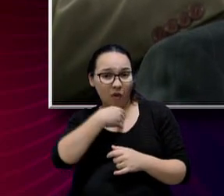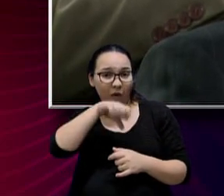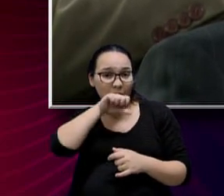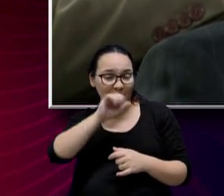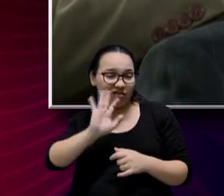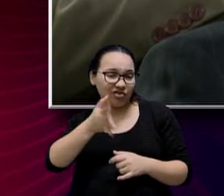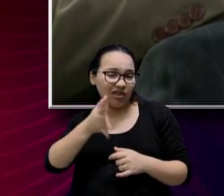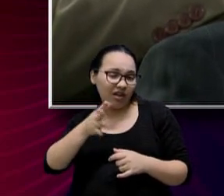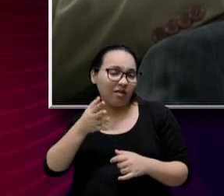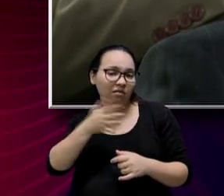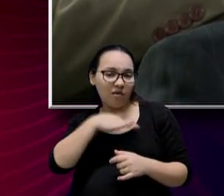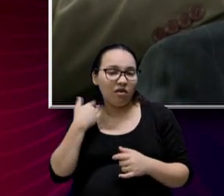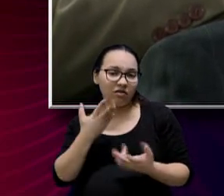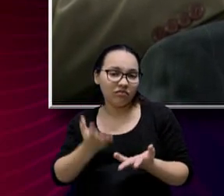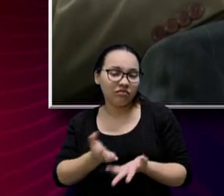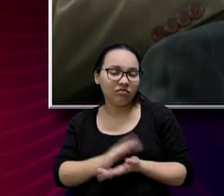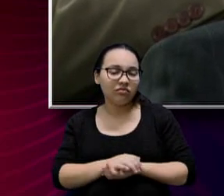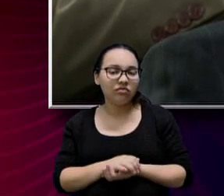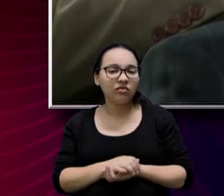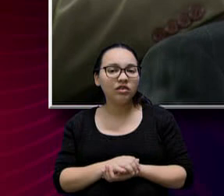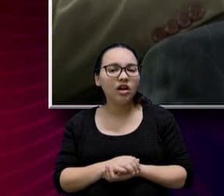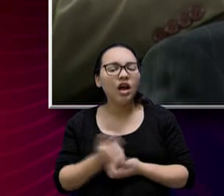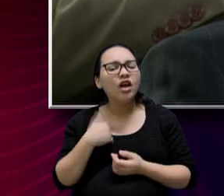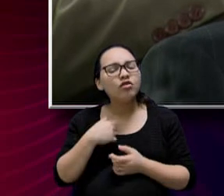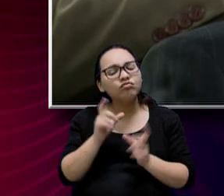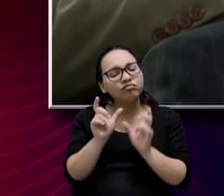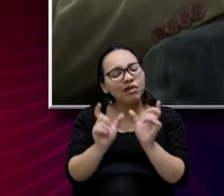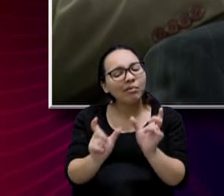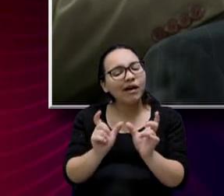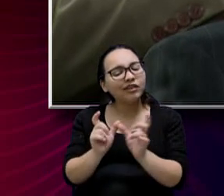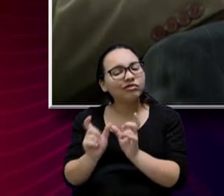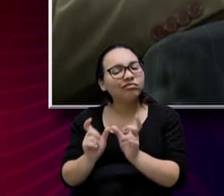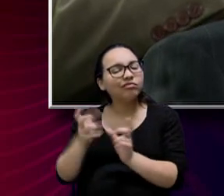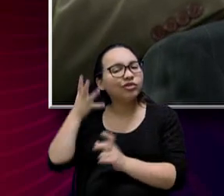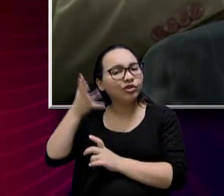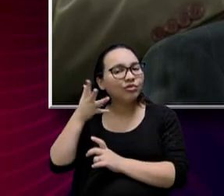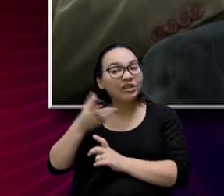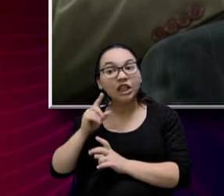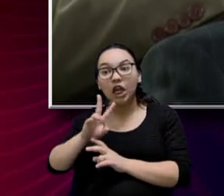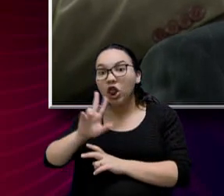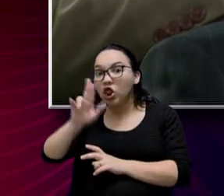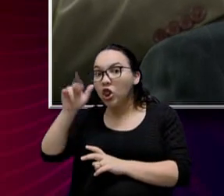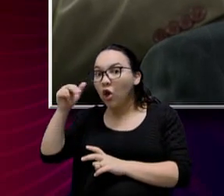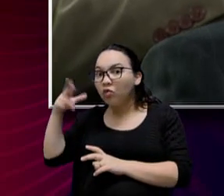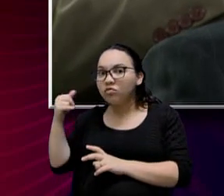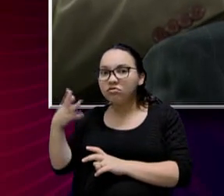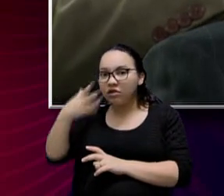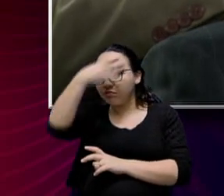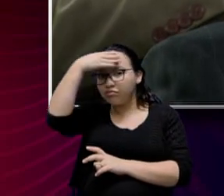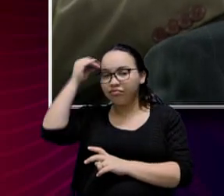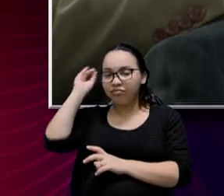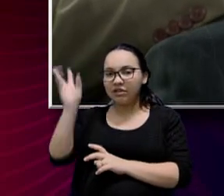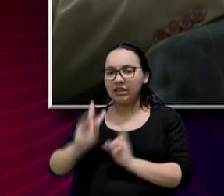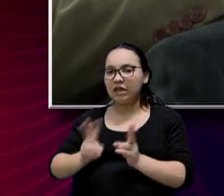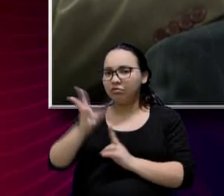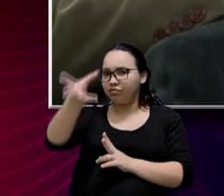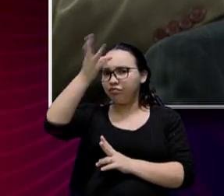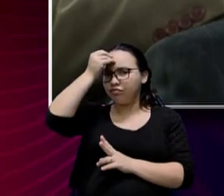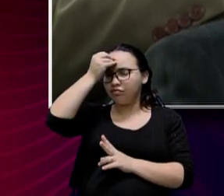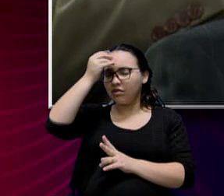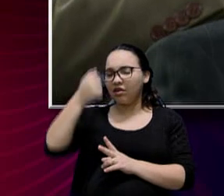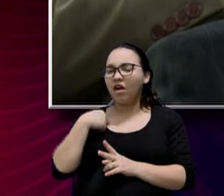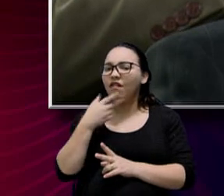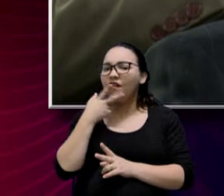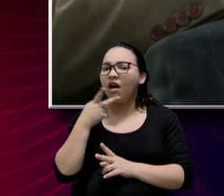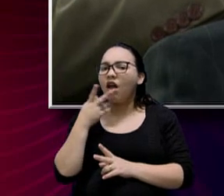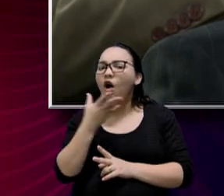Guimarães. E uma parte do discurso que nunca saiu da minha cabeça, você diz o seguinte: o homem é